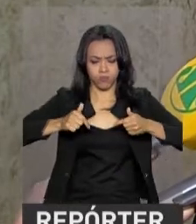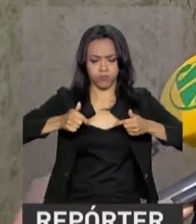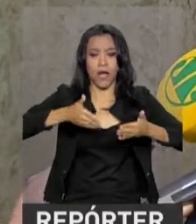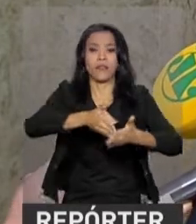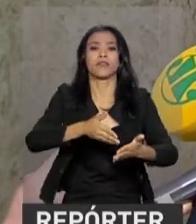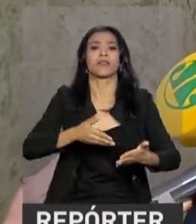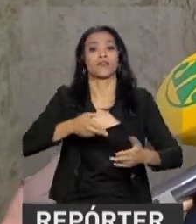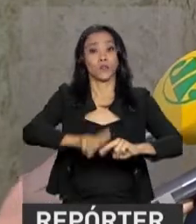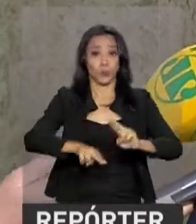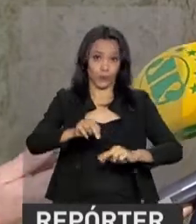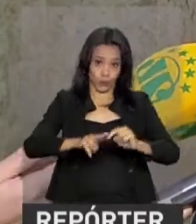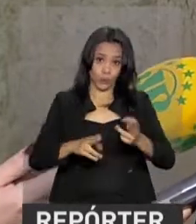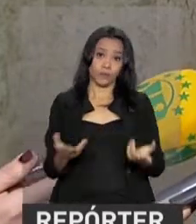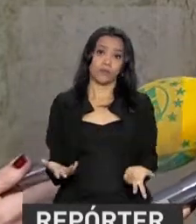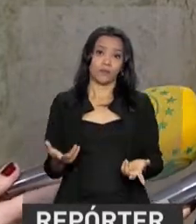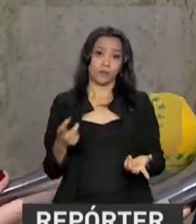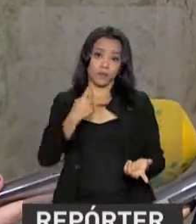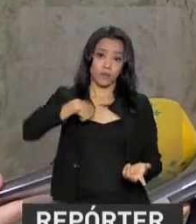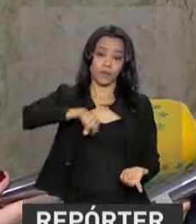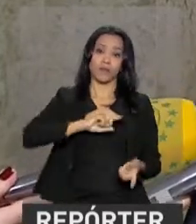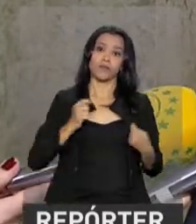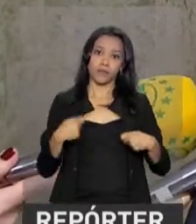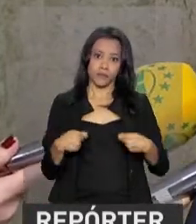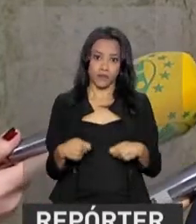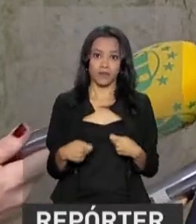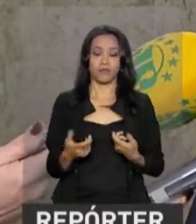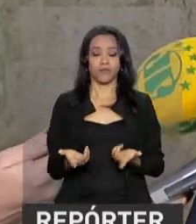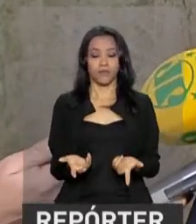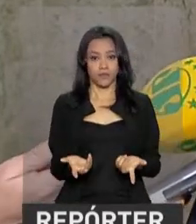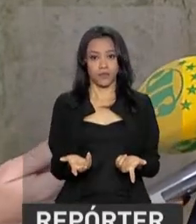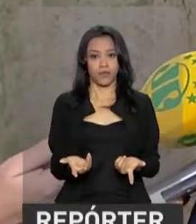e precisamos que